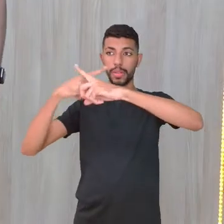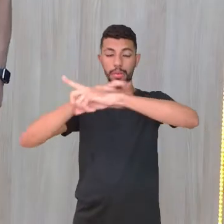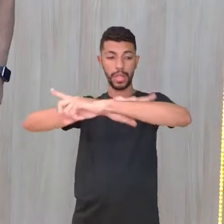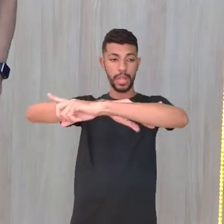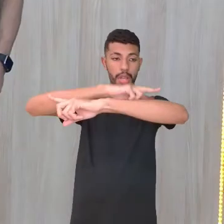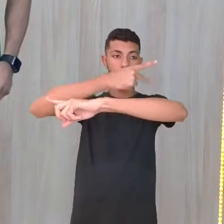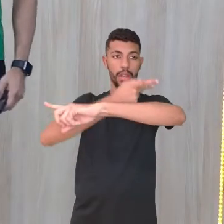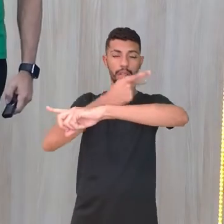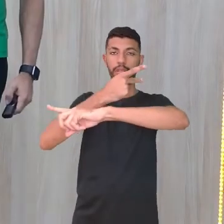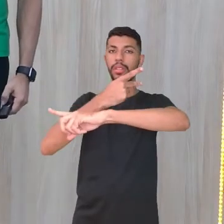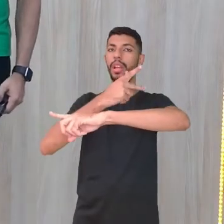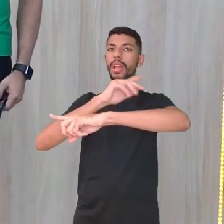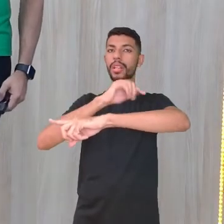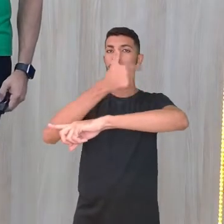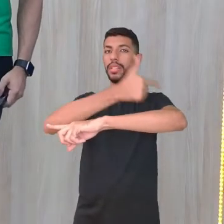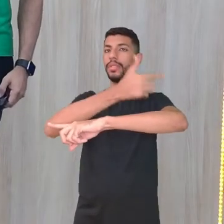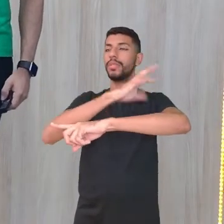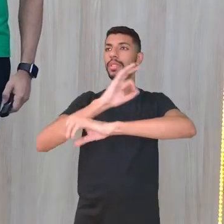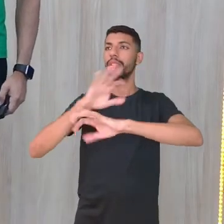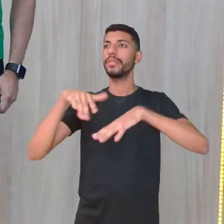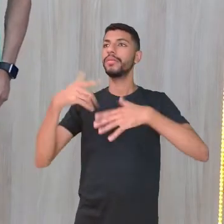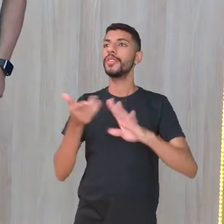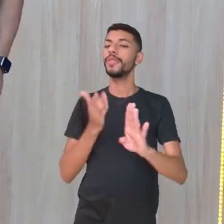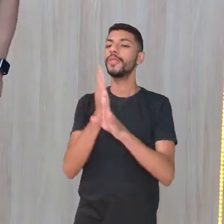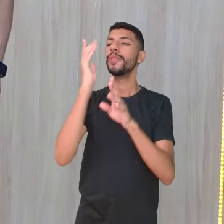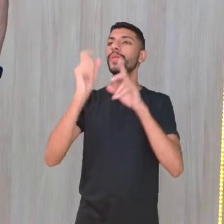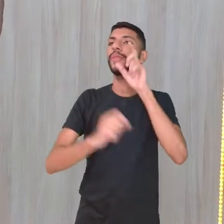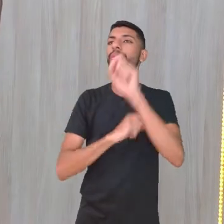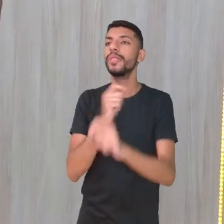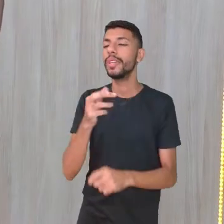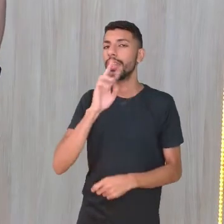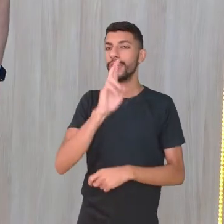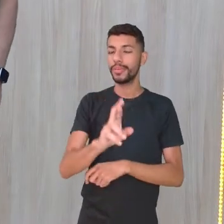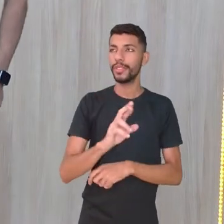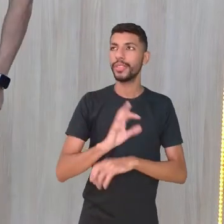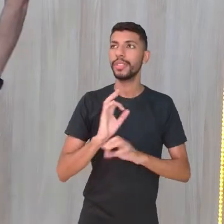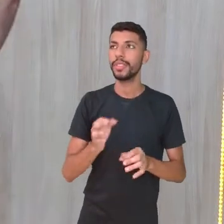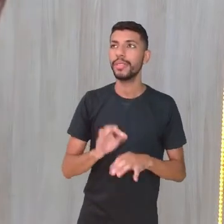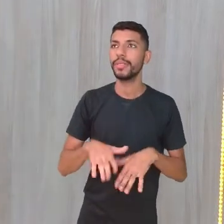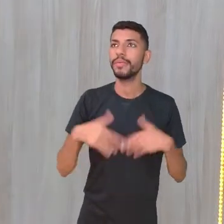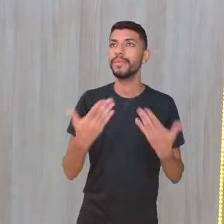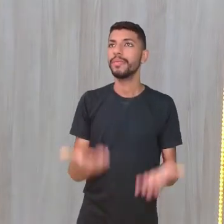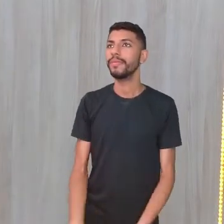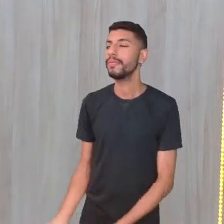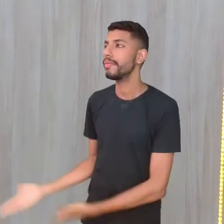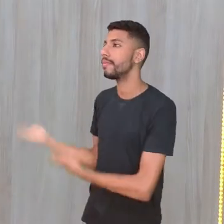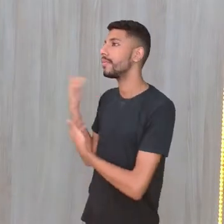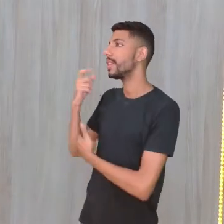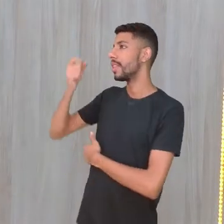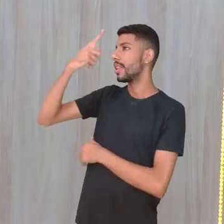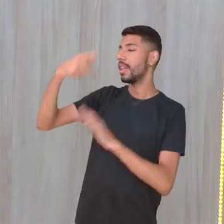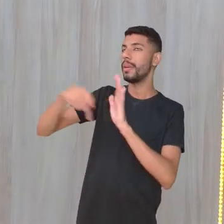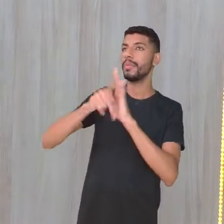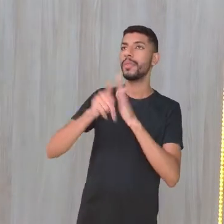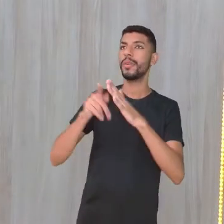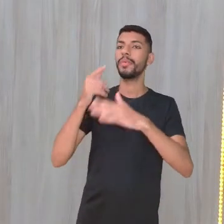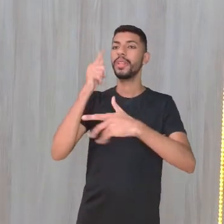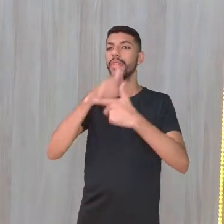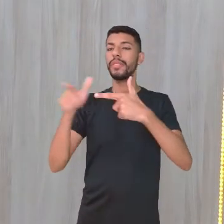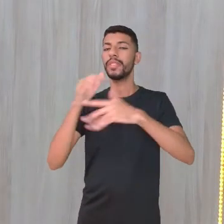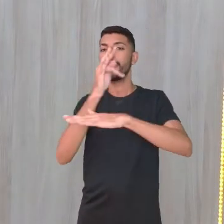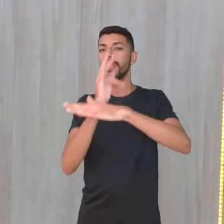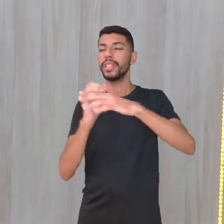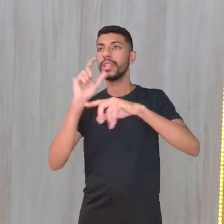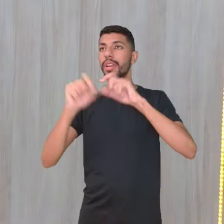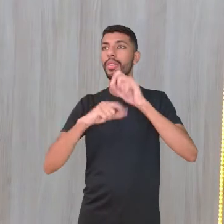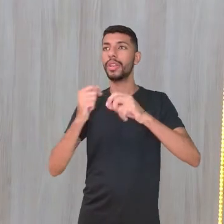da segunda, certo? E aí você encontra o resultado, beleza? Então, a ideia da divisão de fração é você transformar